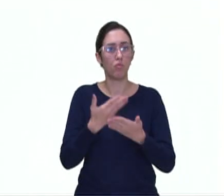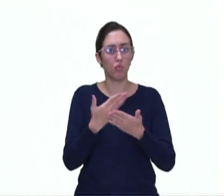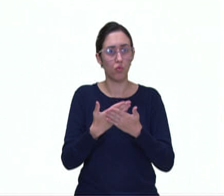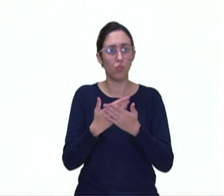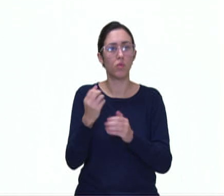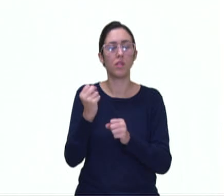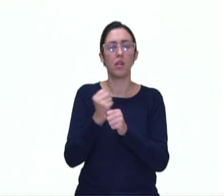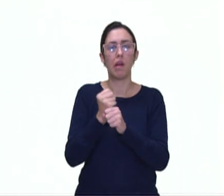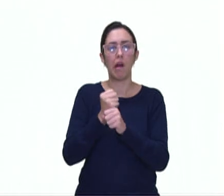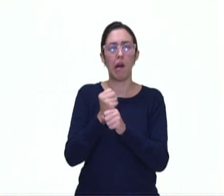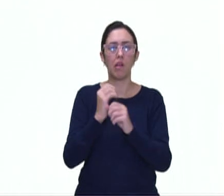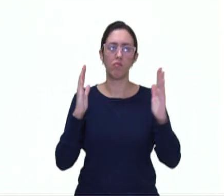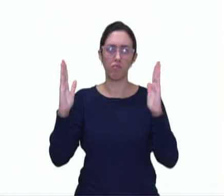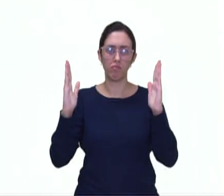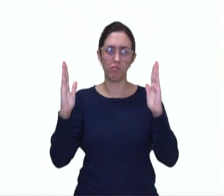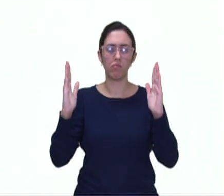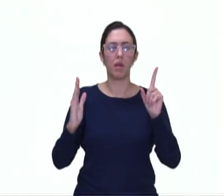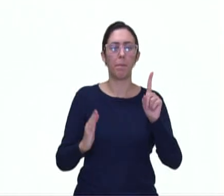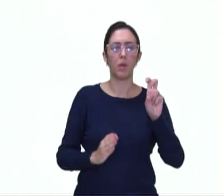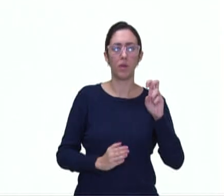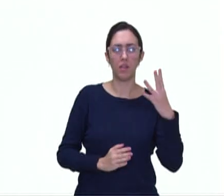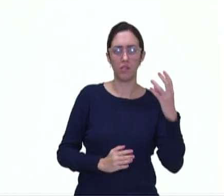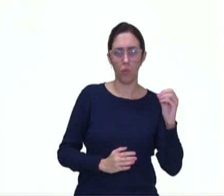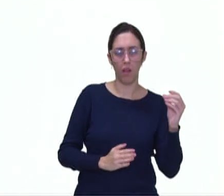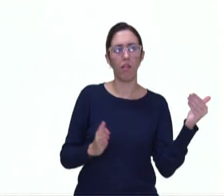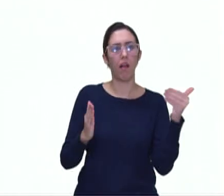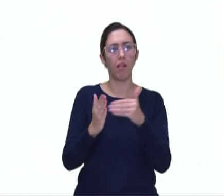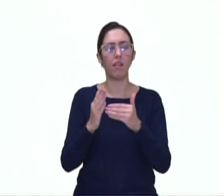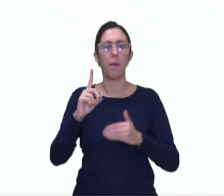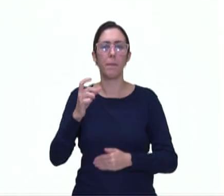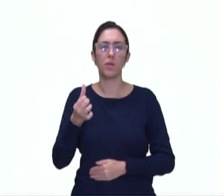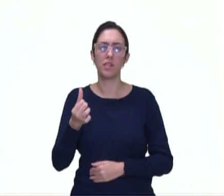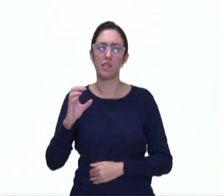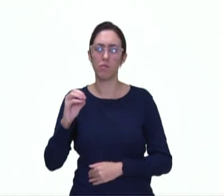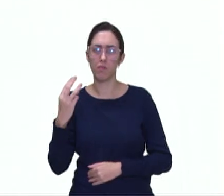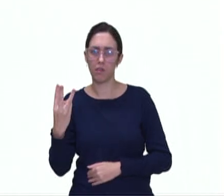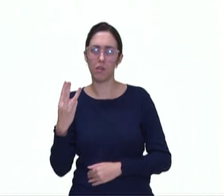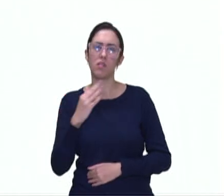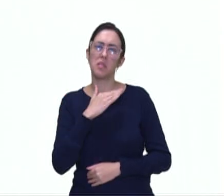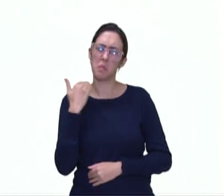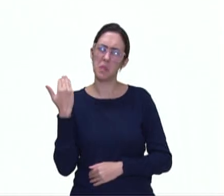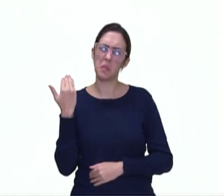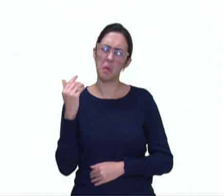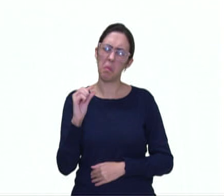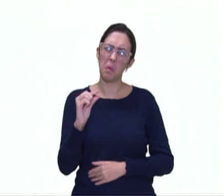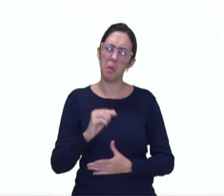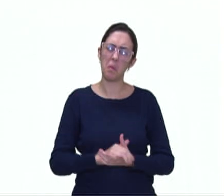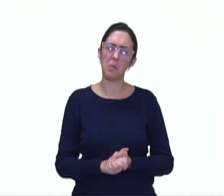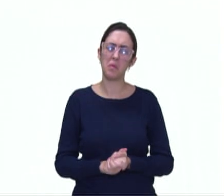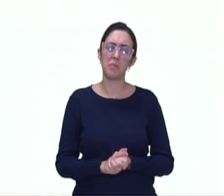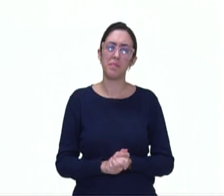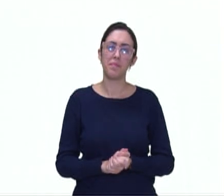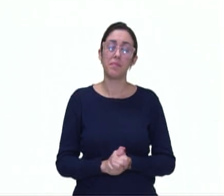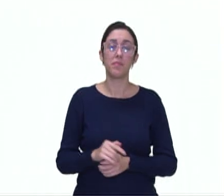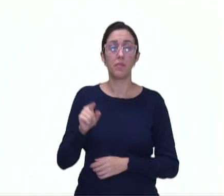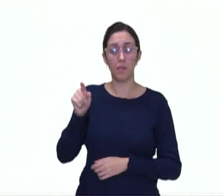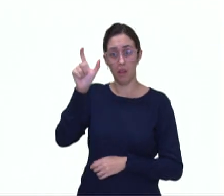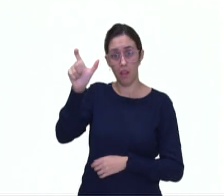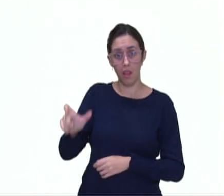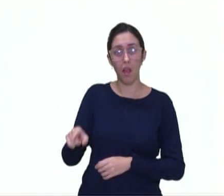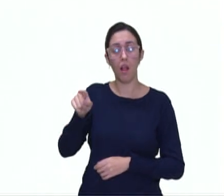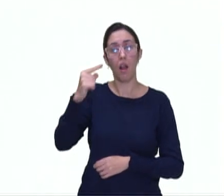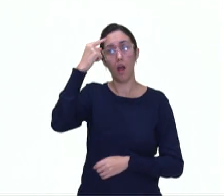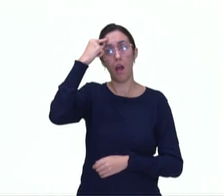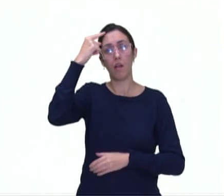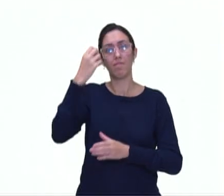Ele viveu nessa época. Olha como ele viveu um pouquinho, 1540 até 1603. Ele introduziu o uso sistemático das letras